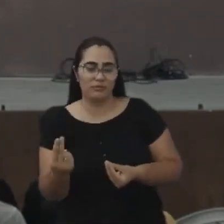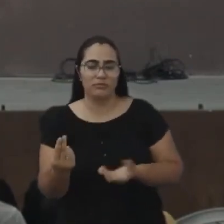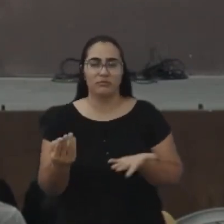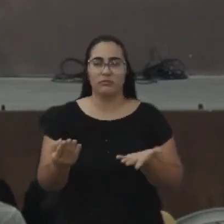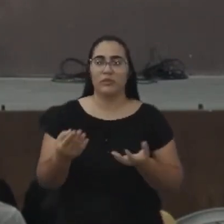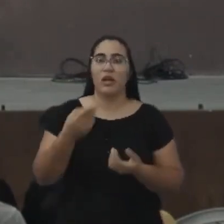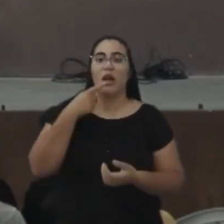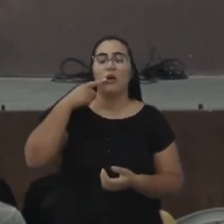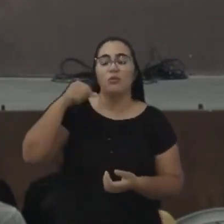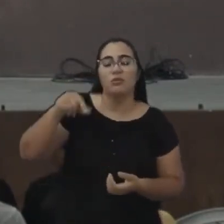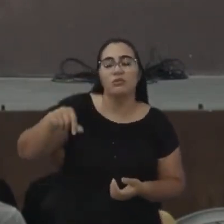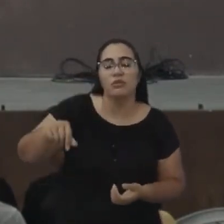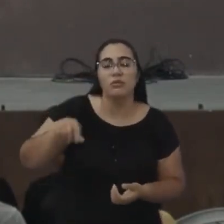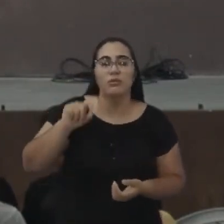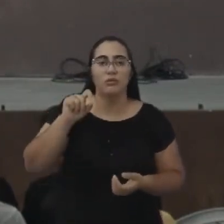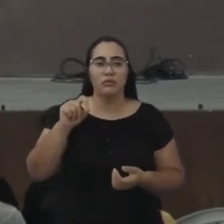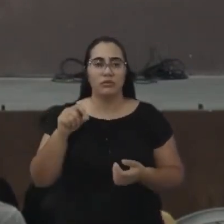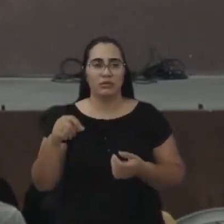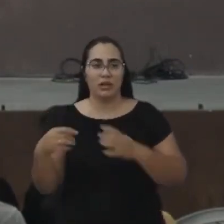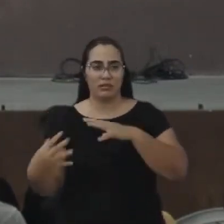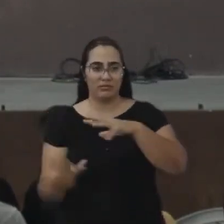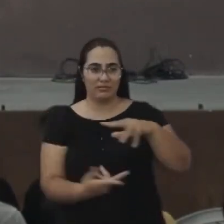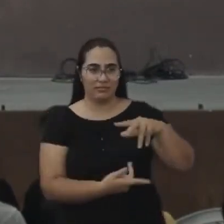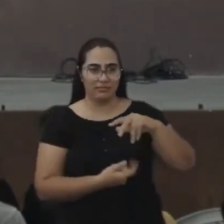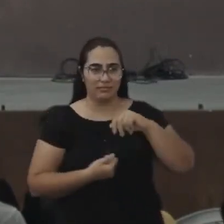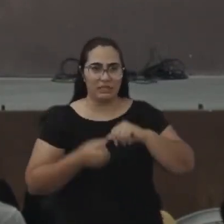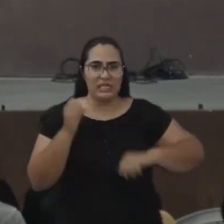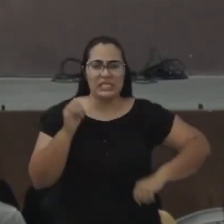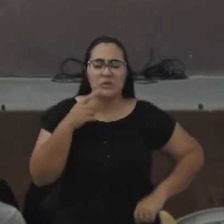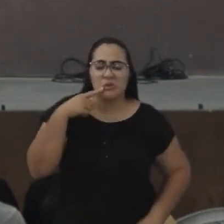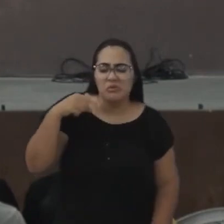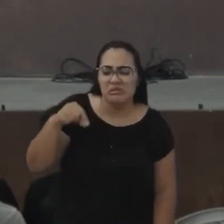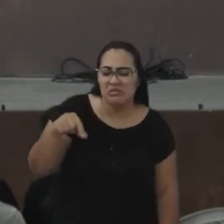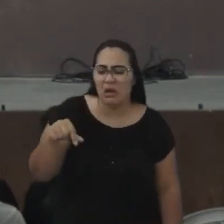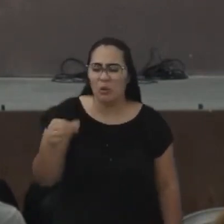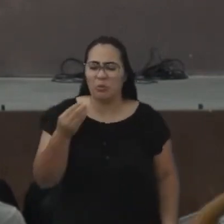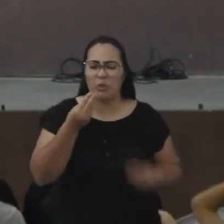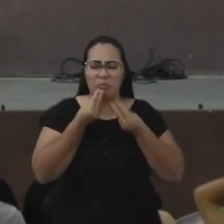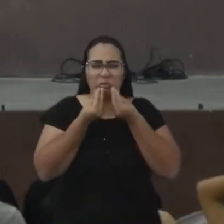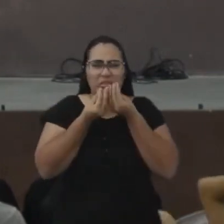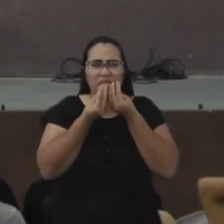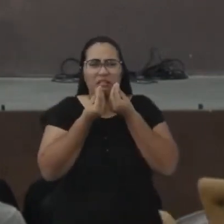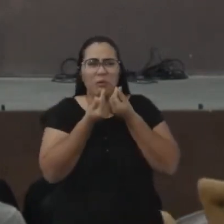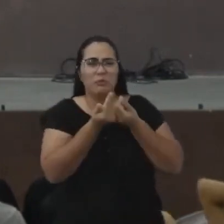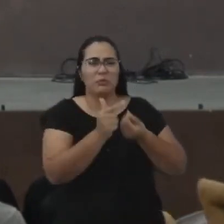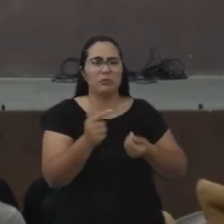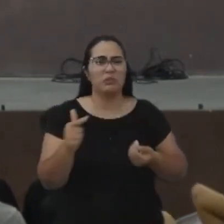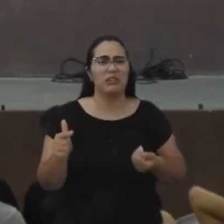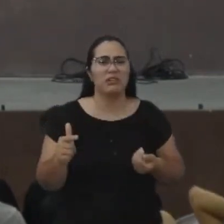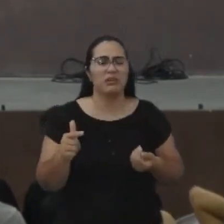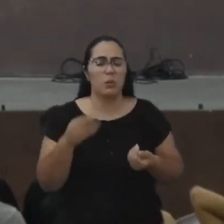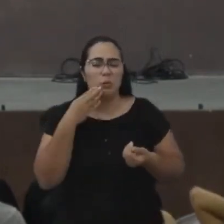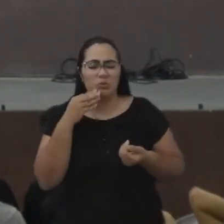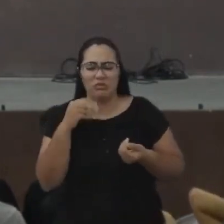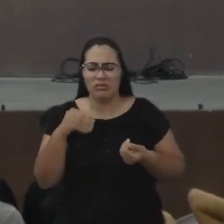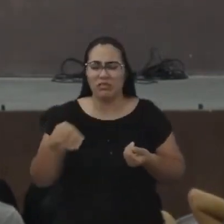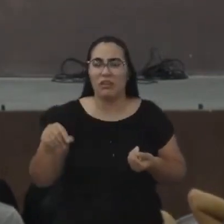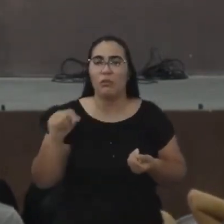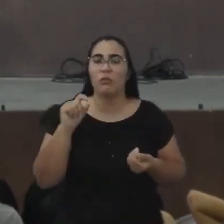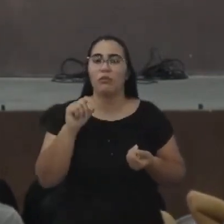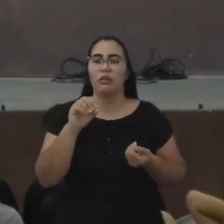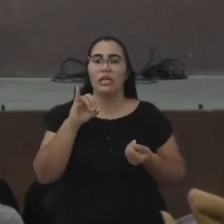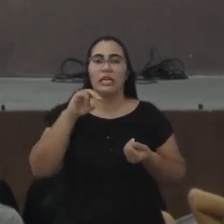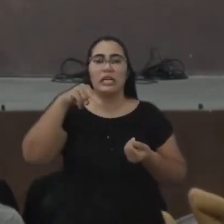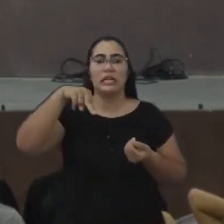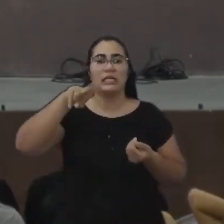o sal da terra. Se esse sal for insípido, o que é um sal insípido? É um sal que não